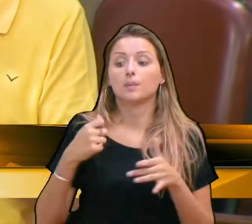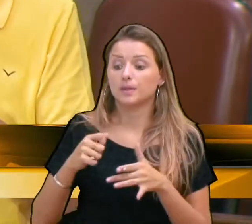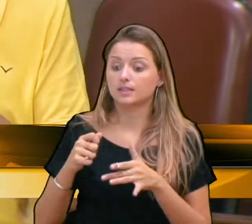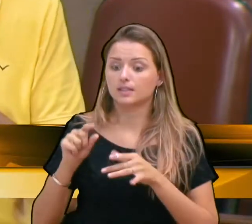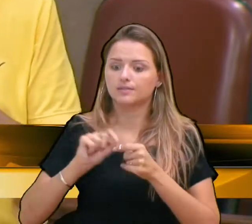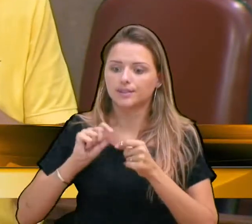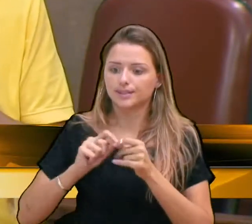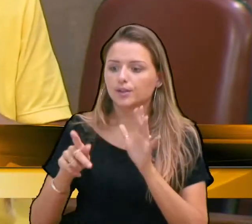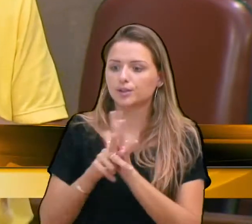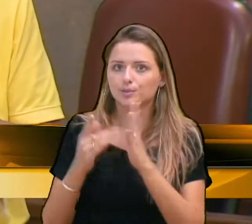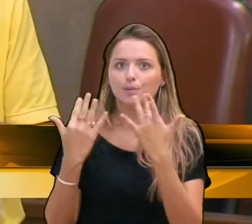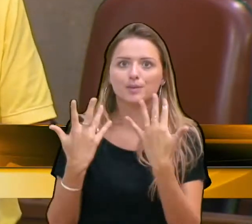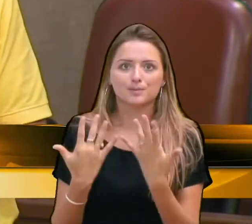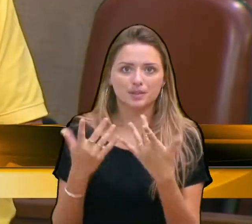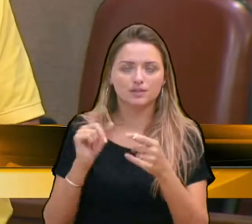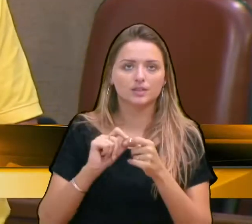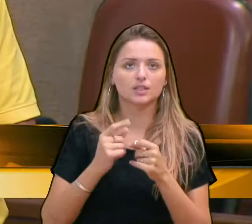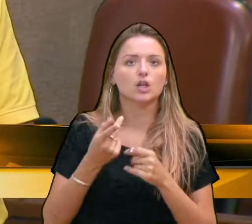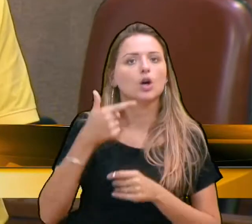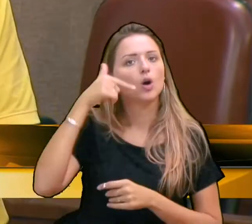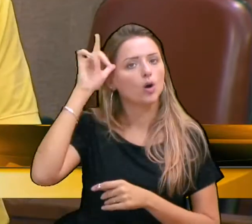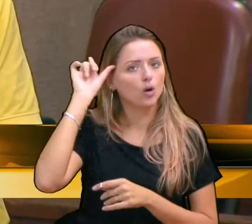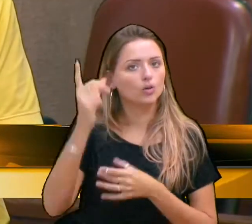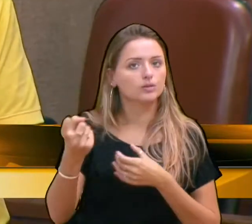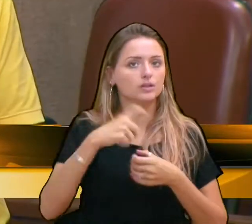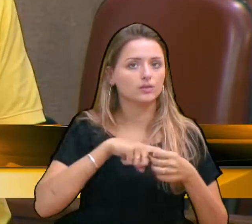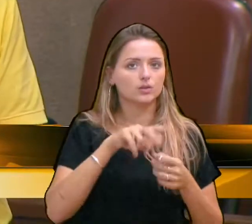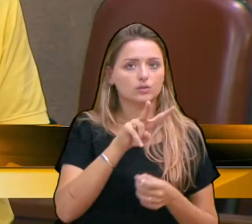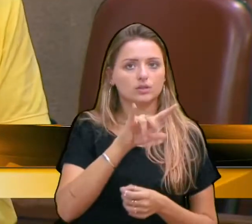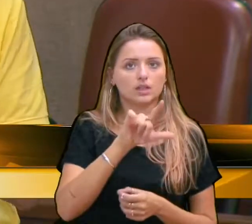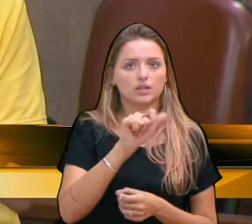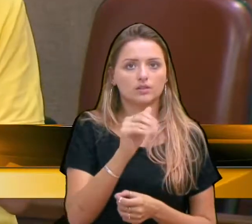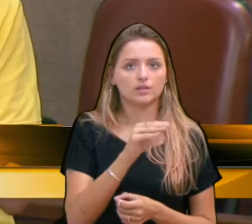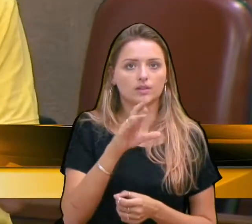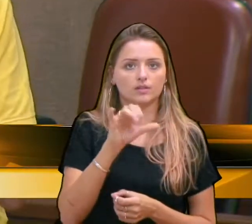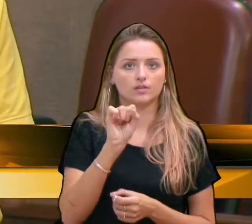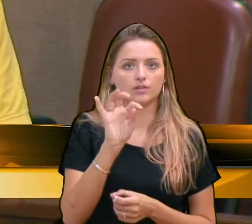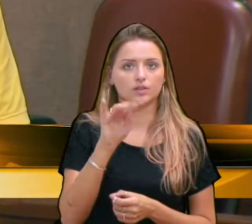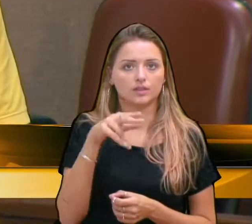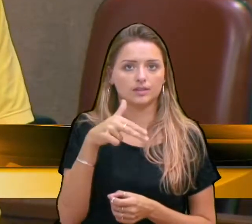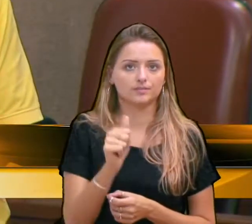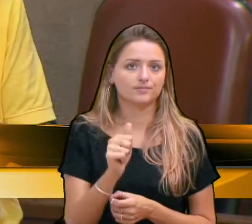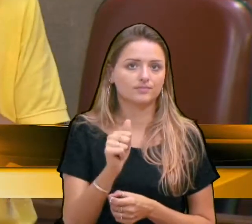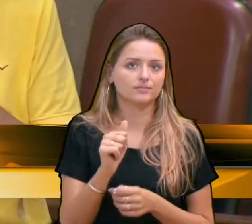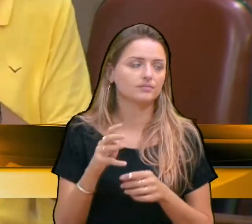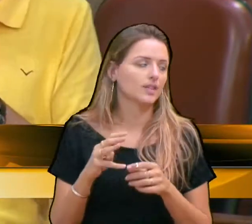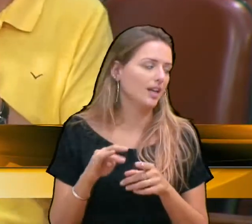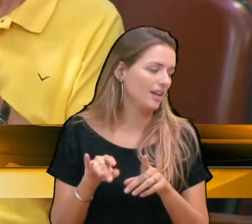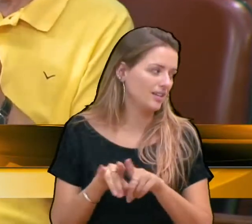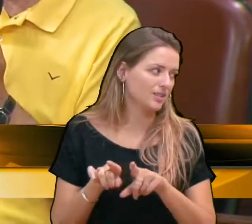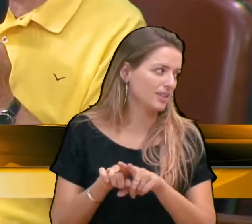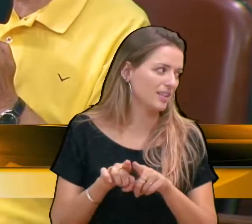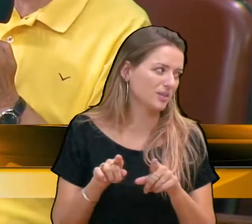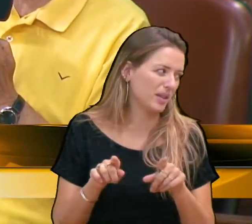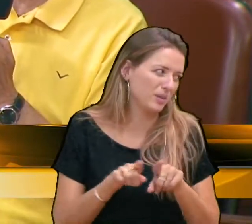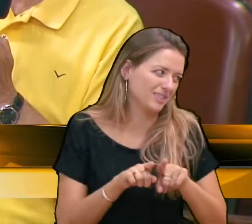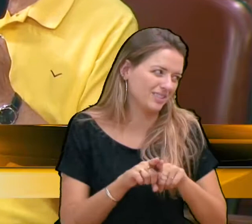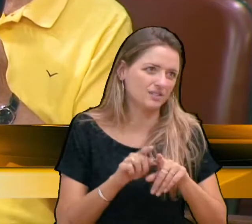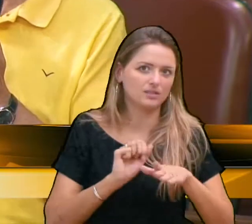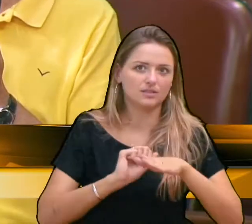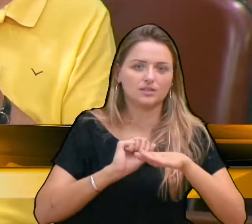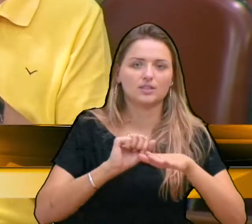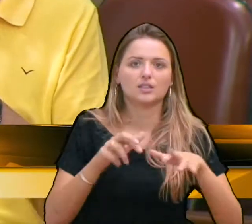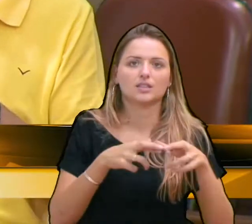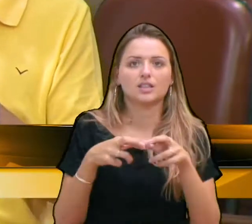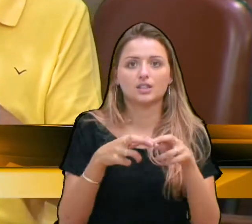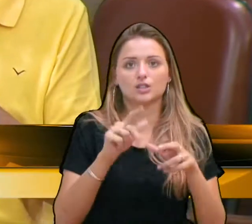manual. Ontem nós voltávamos de Vila Cristina e o vereador Ruiz também esteve lá para a região de Galópolis. O DENIT está